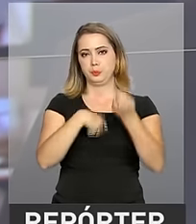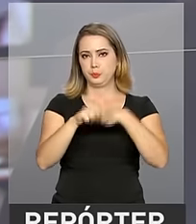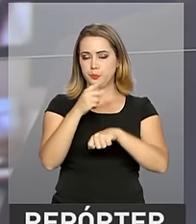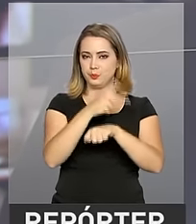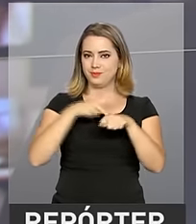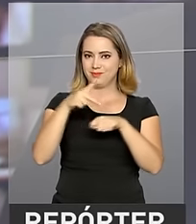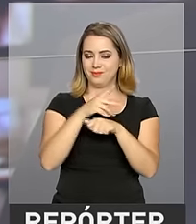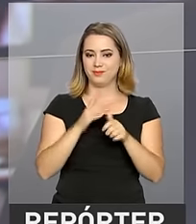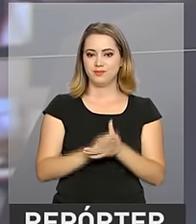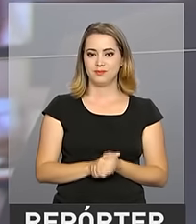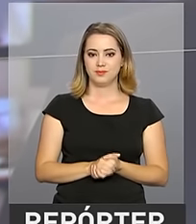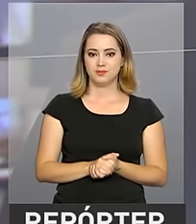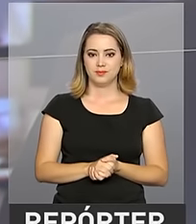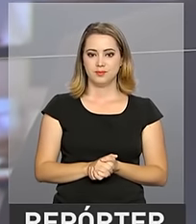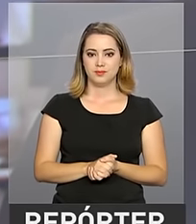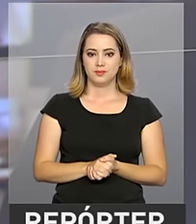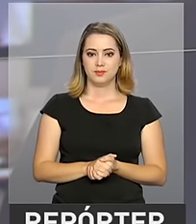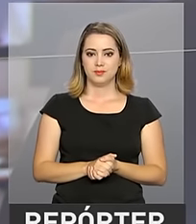tarde.